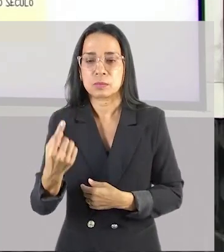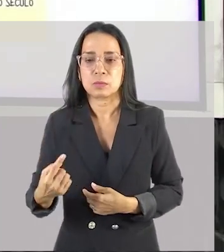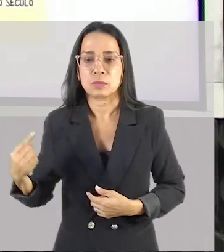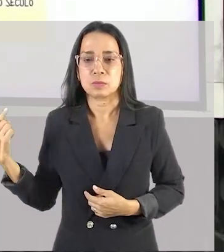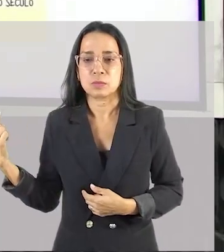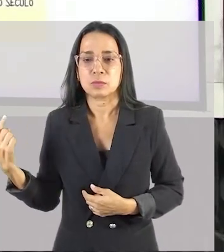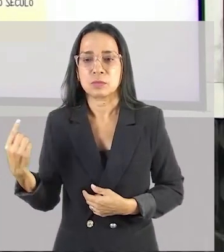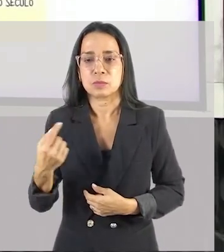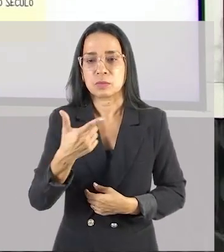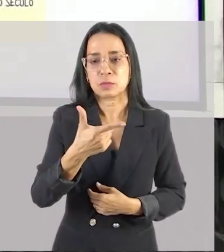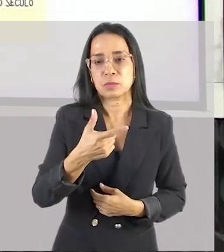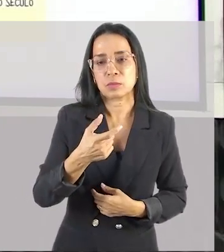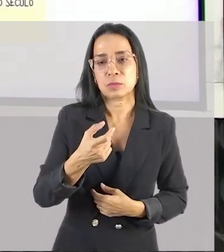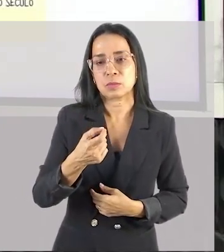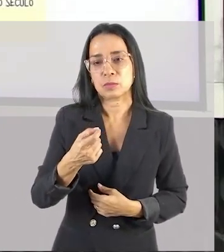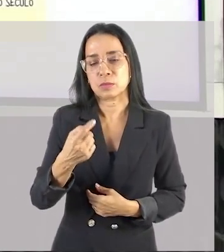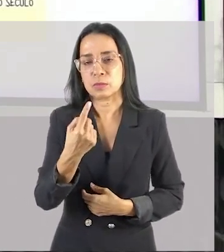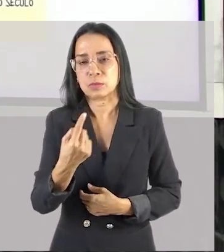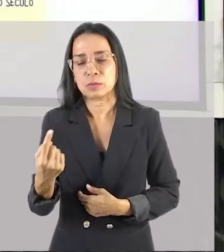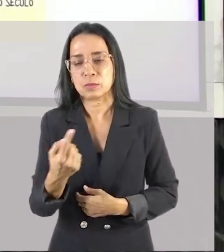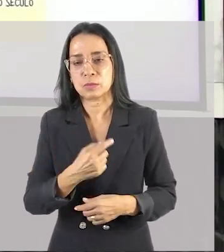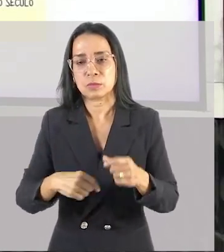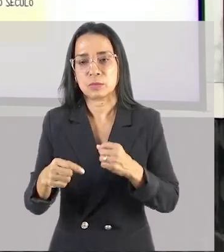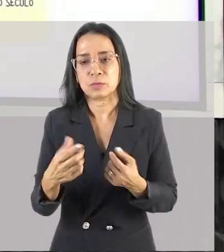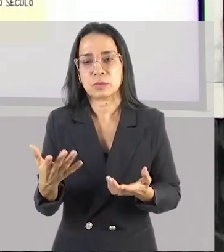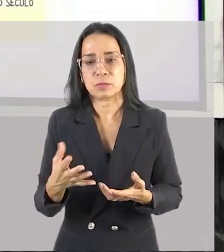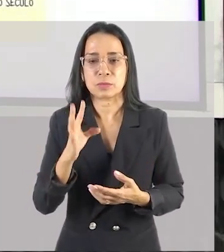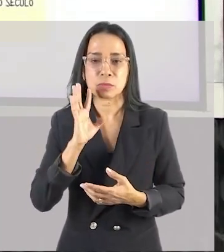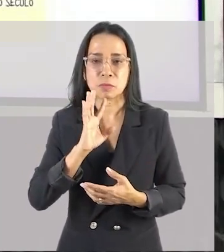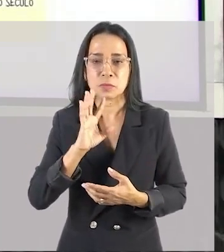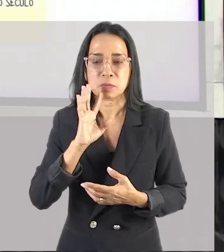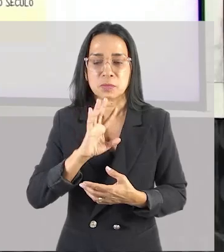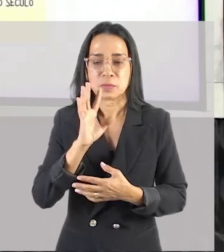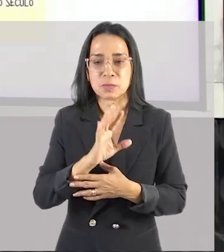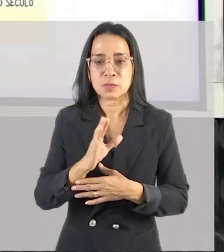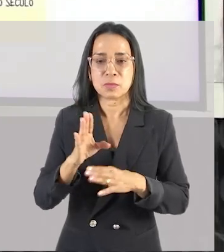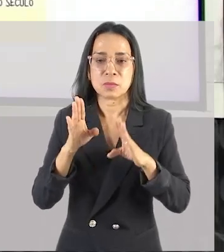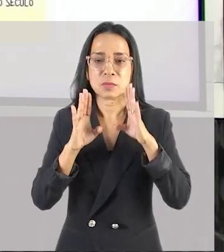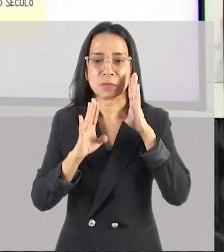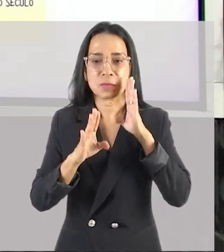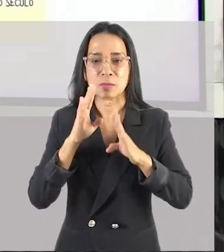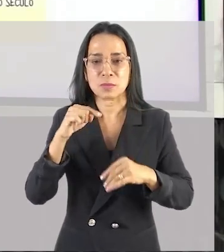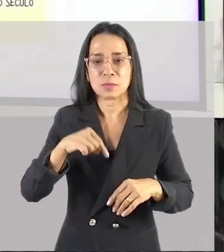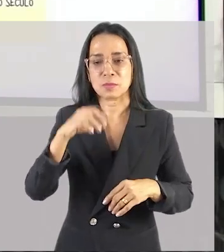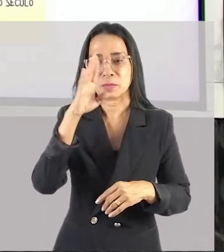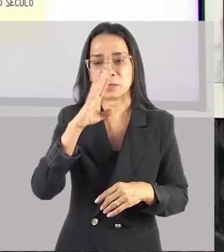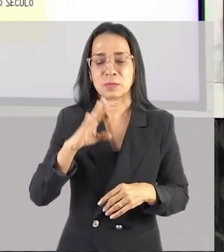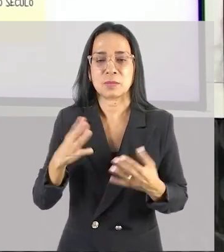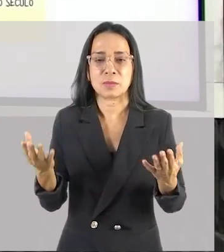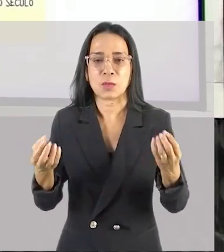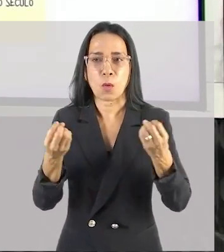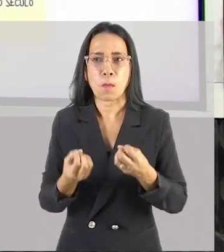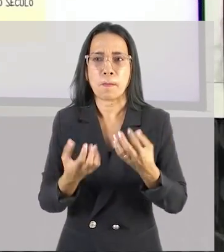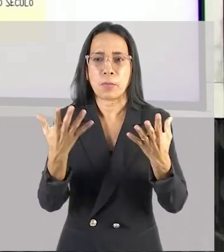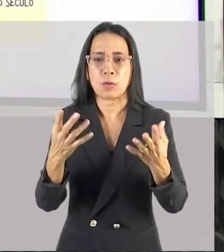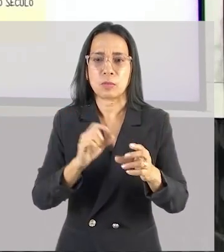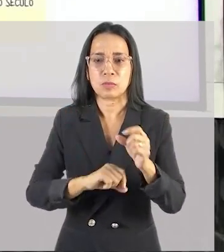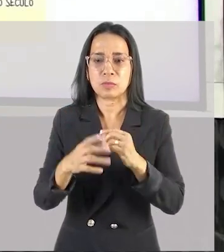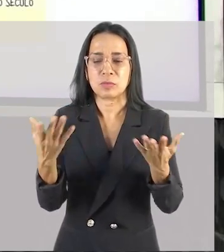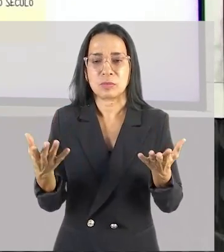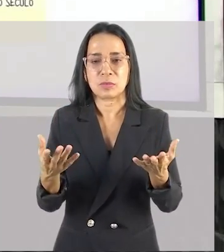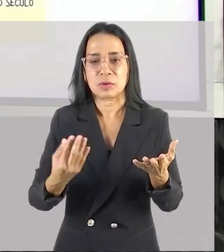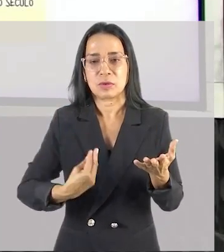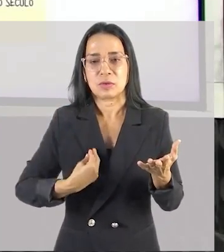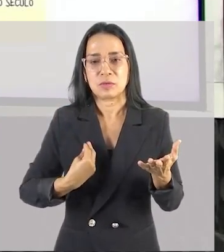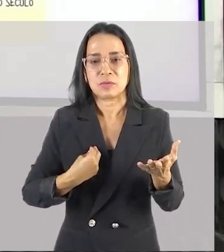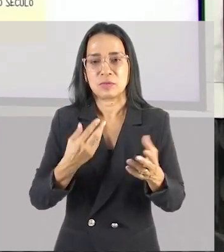que coisa legal, o boom do Facebook no Brasil. A gente tem aí, ó, viver em rede no século XXI,